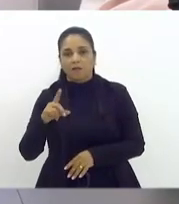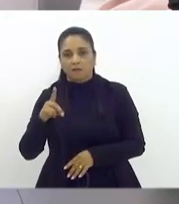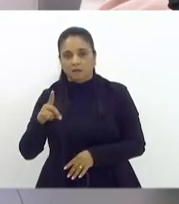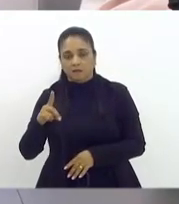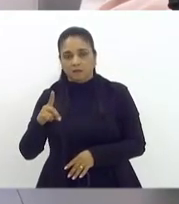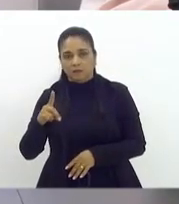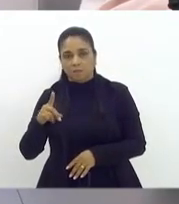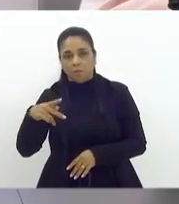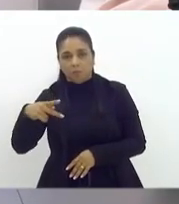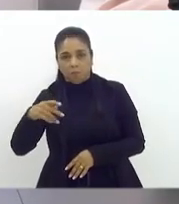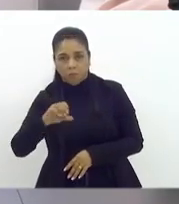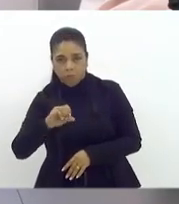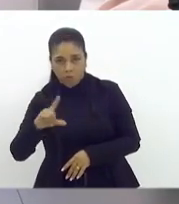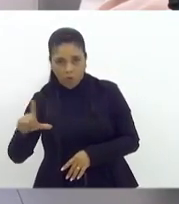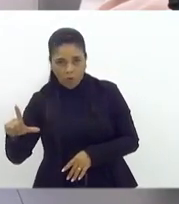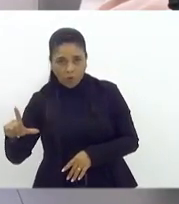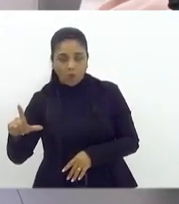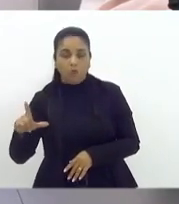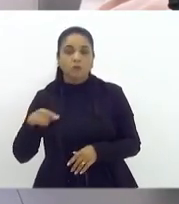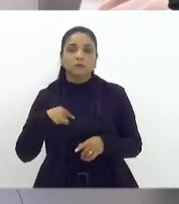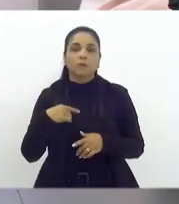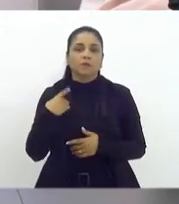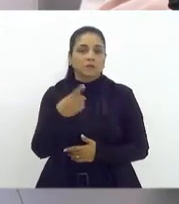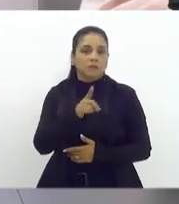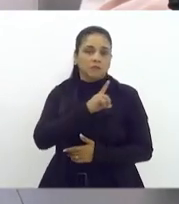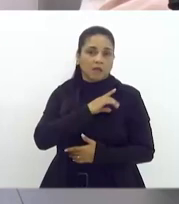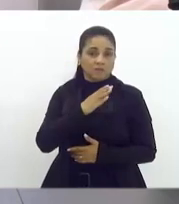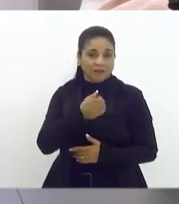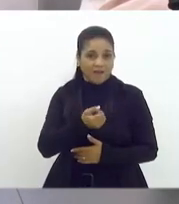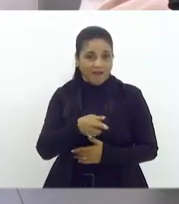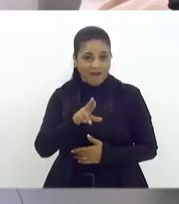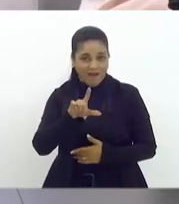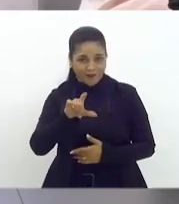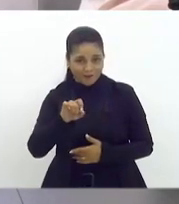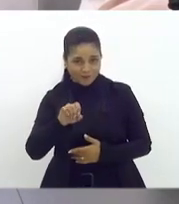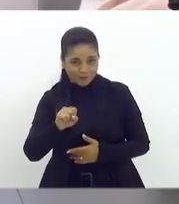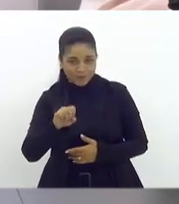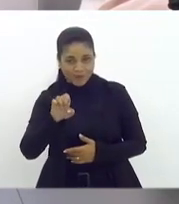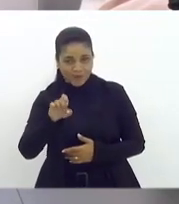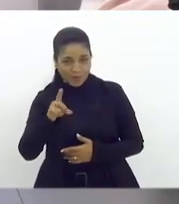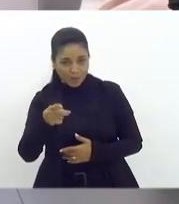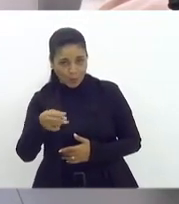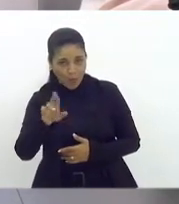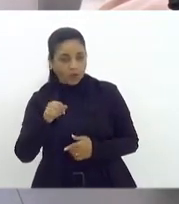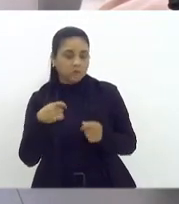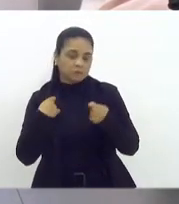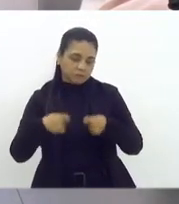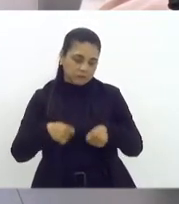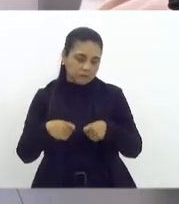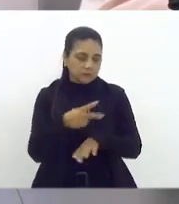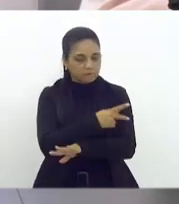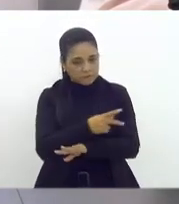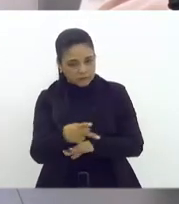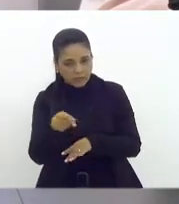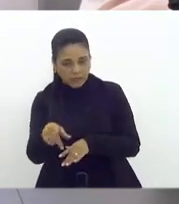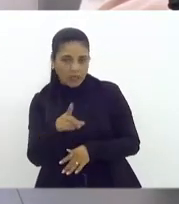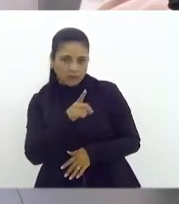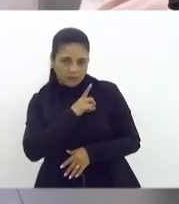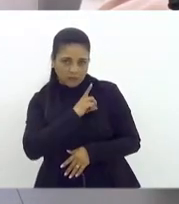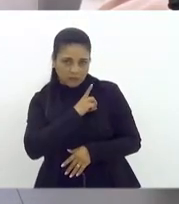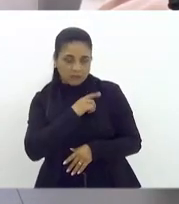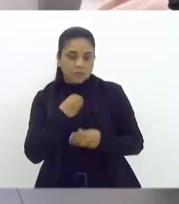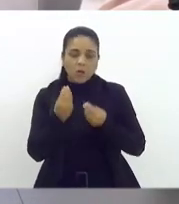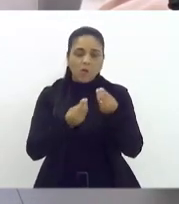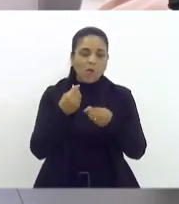é delegado Carlos Eduardo o senhor foi convidado justamente porque a gente pretende ir lá ver como esse trabalho